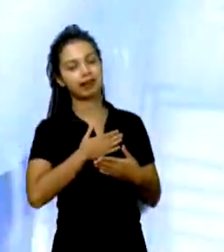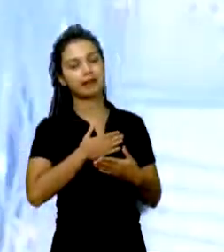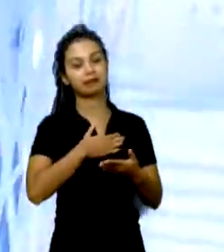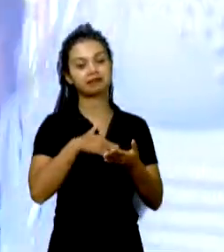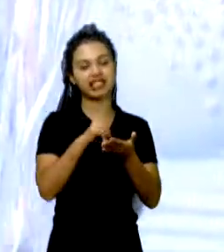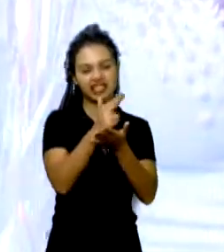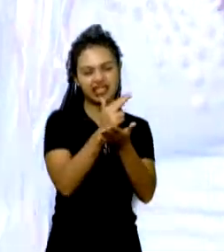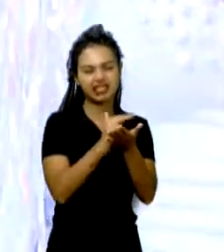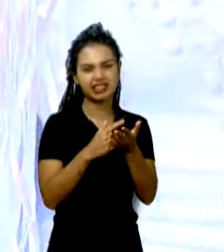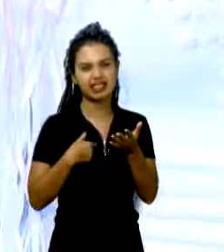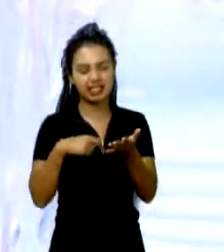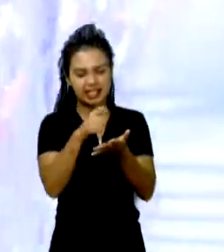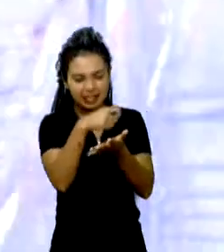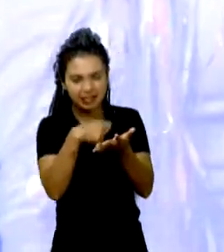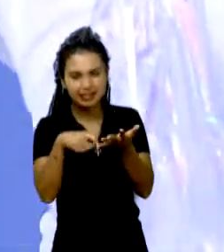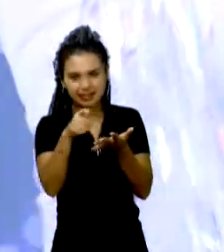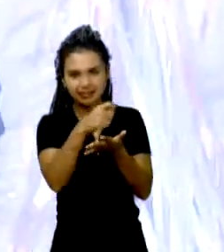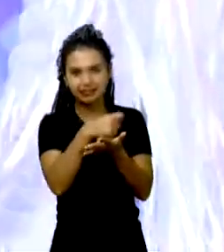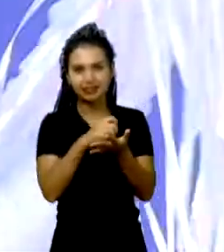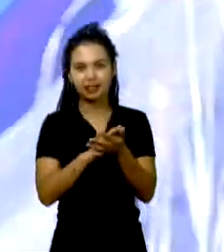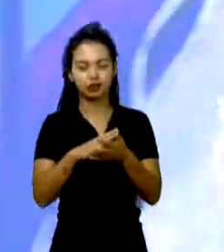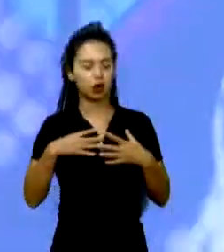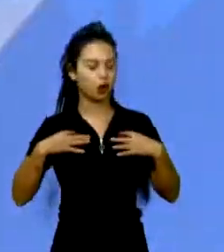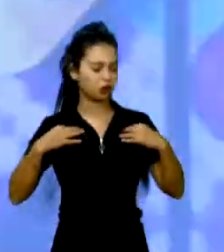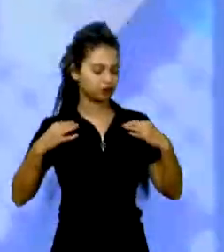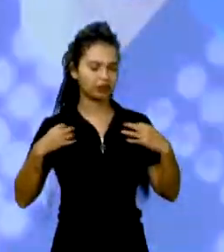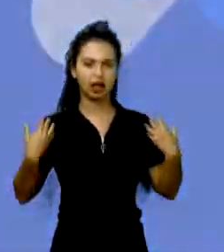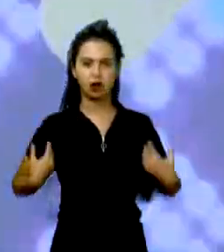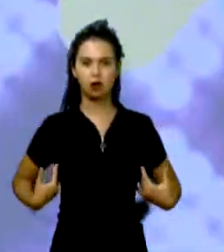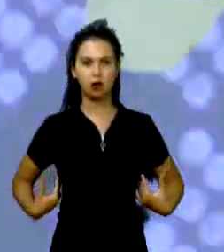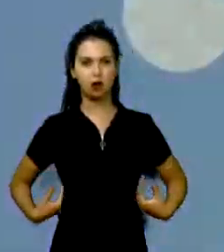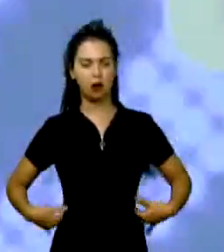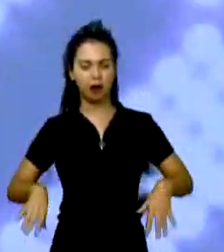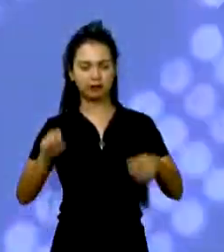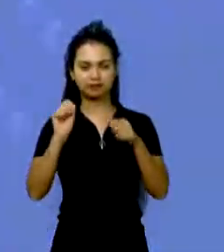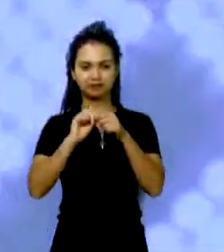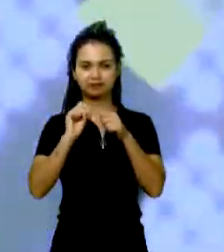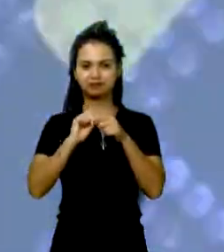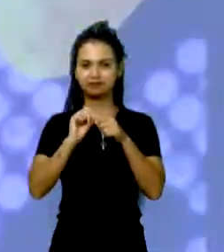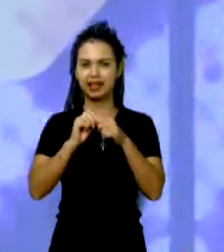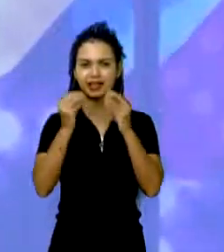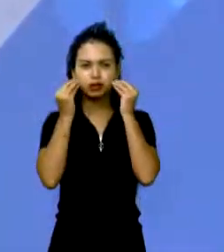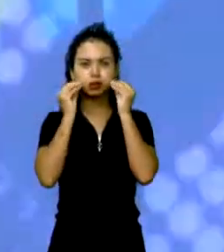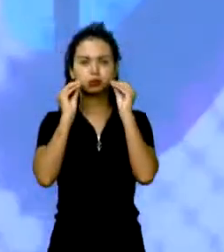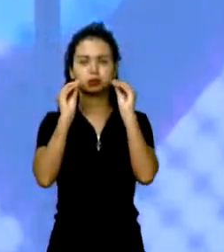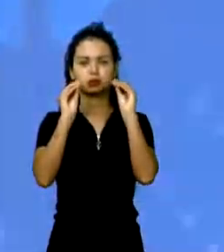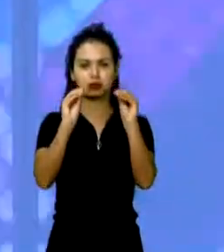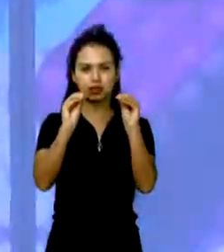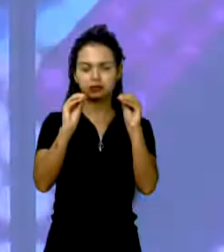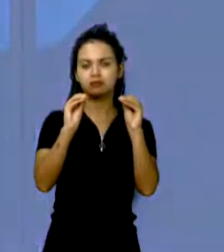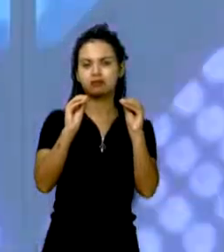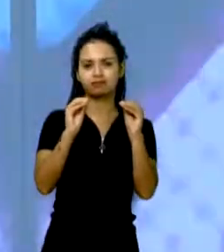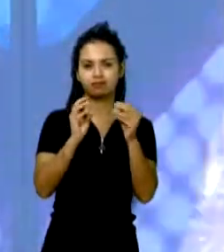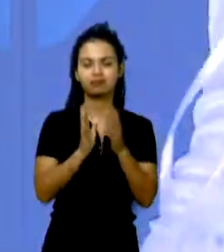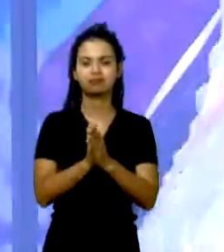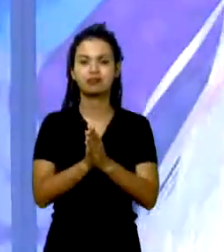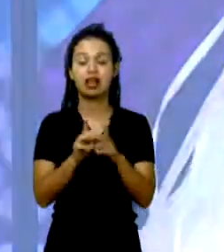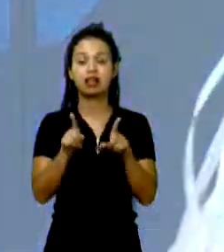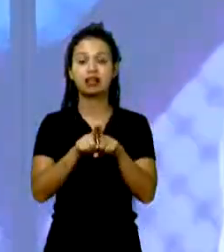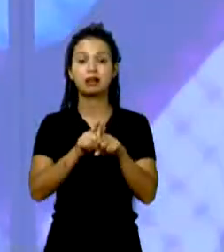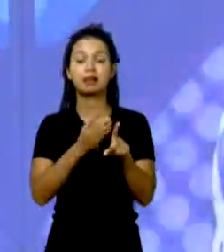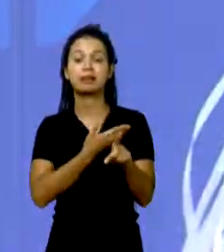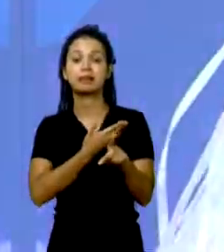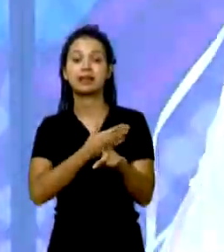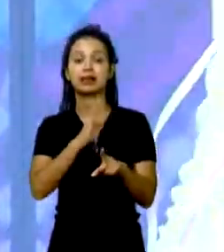Moda, que trabalhou Beto no meu Silva. Figurino. Beto Silva, um beijo para você. Te amo. Quero agradecer também a minha amiga